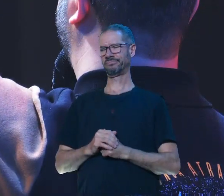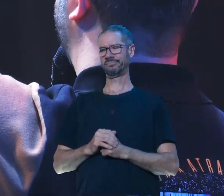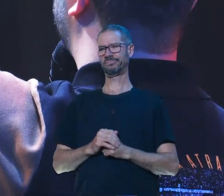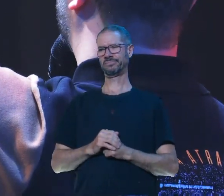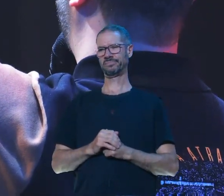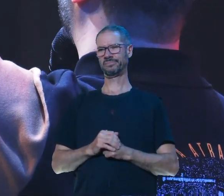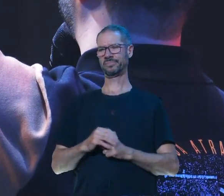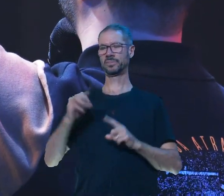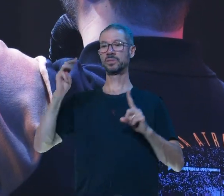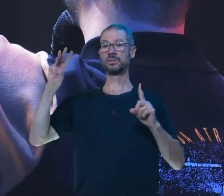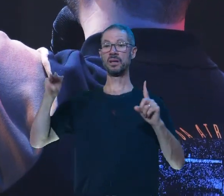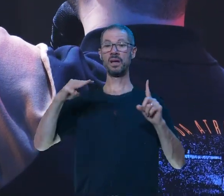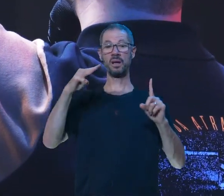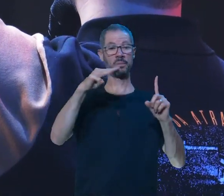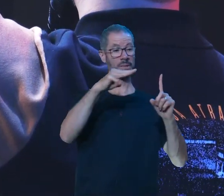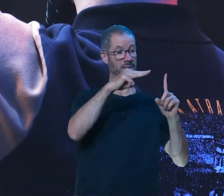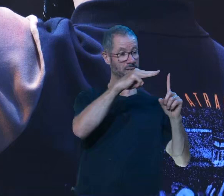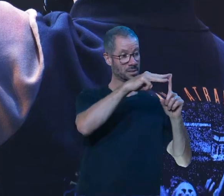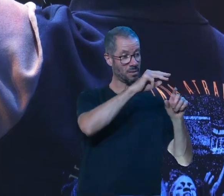É sobre a missão que parou.